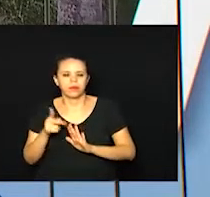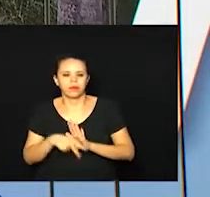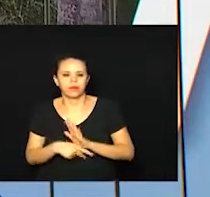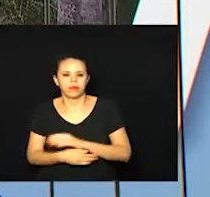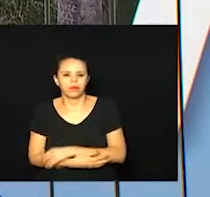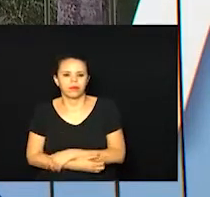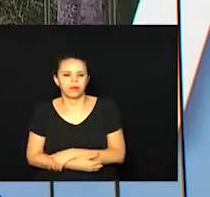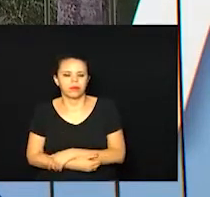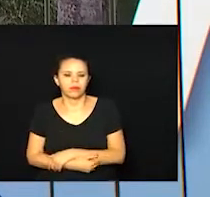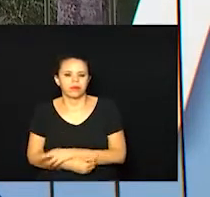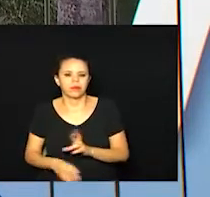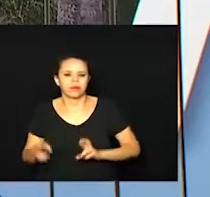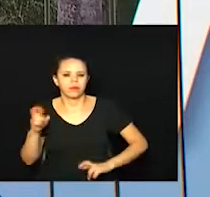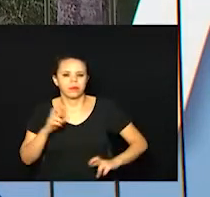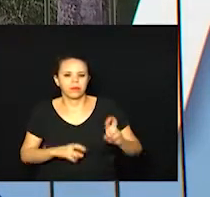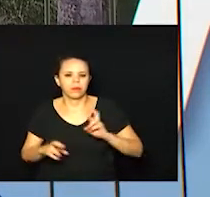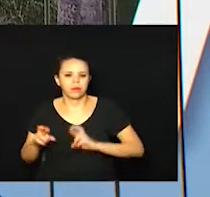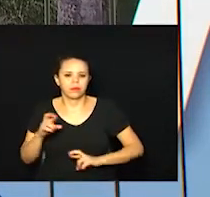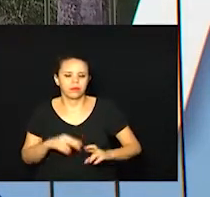projeto de revisão